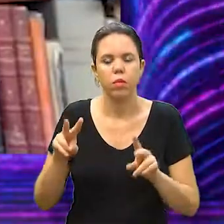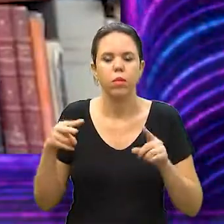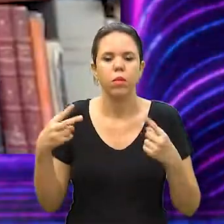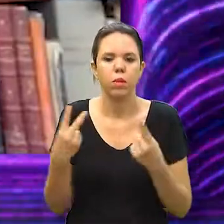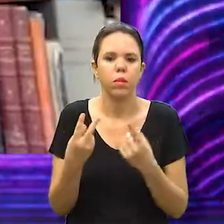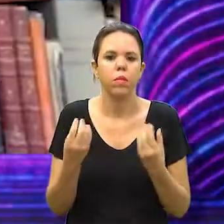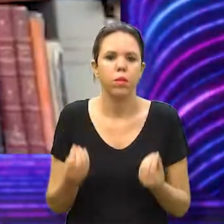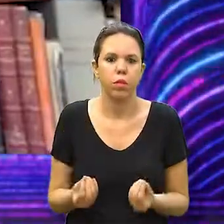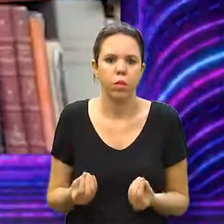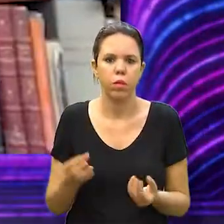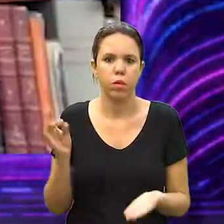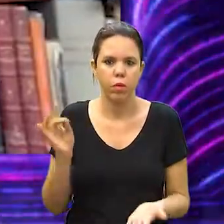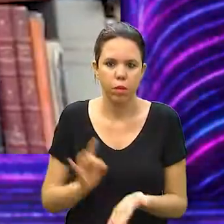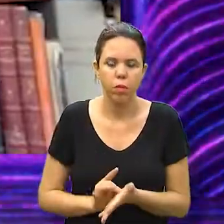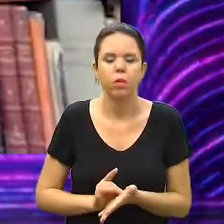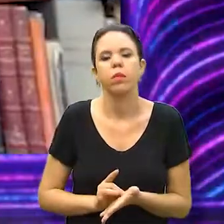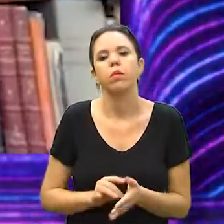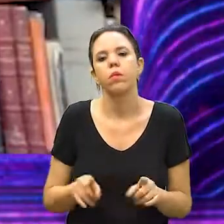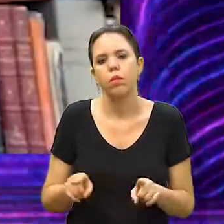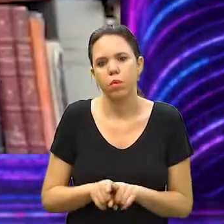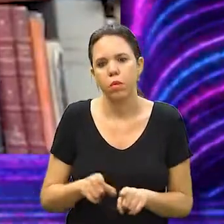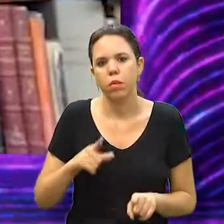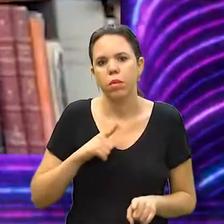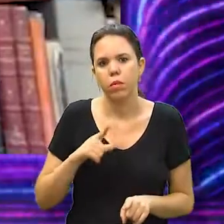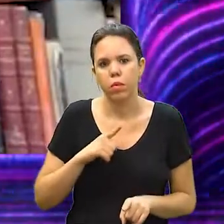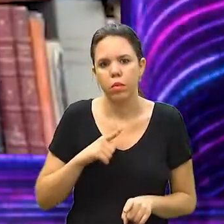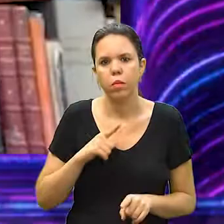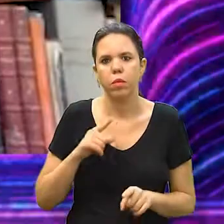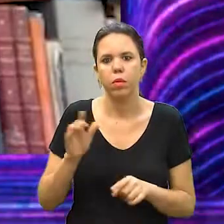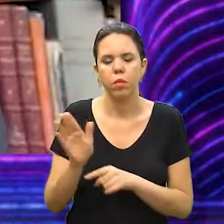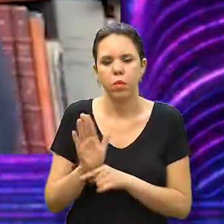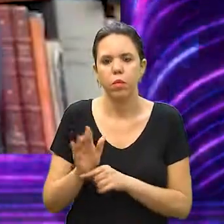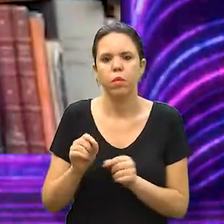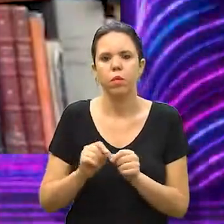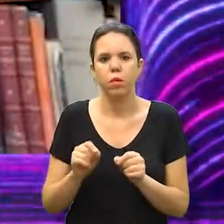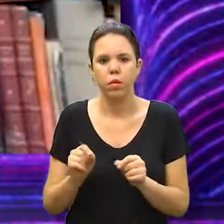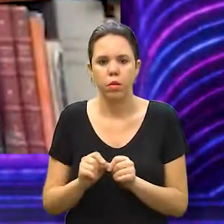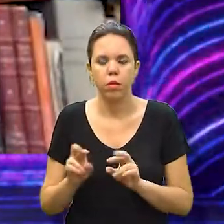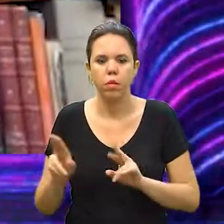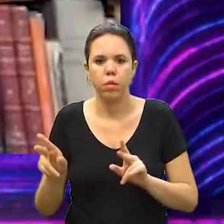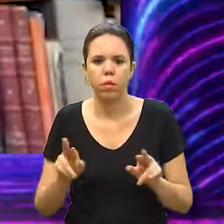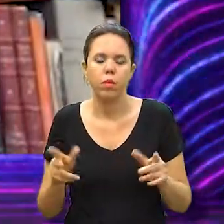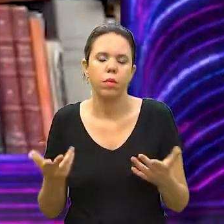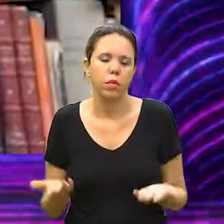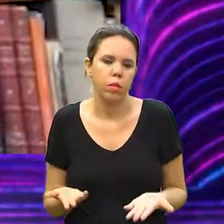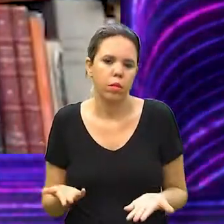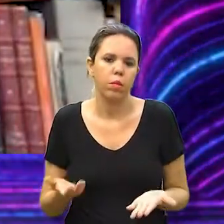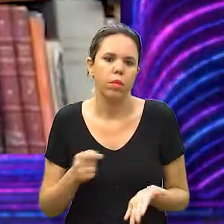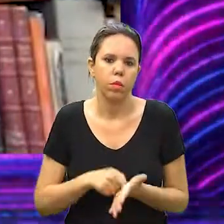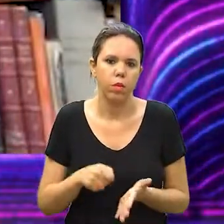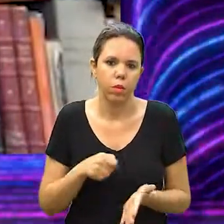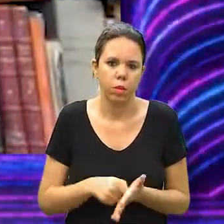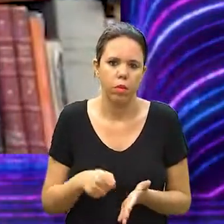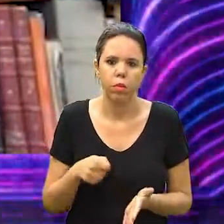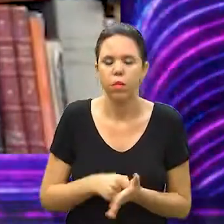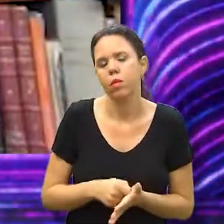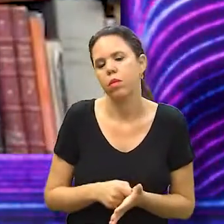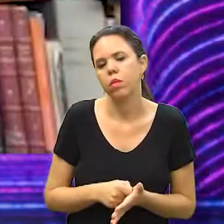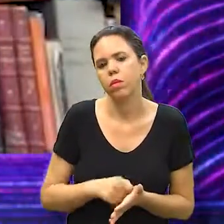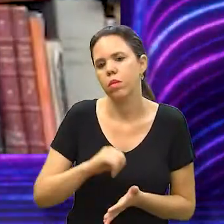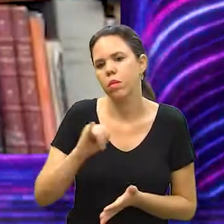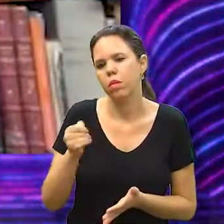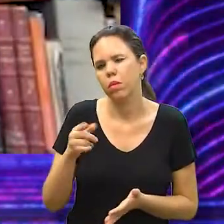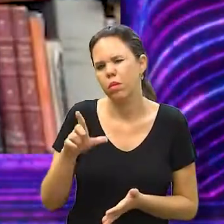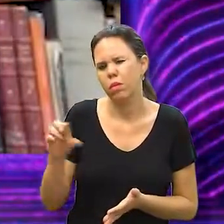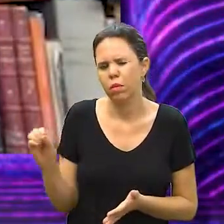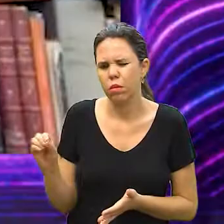aspecto de realidade e tem esse aspecto de ficção científica. Então, ele é uma espécie de, como escreveu o Júlio Gea